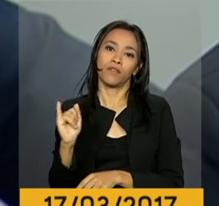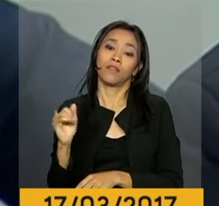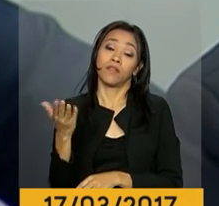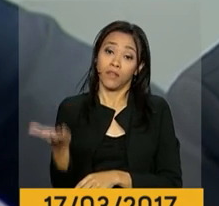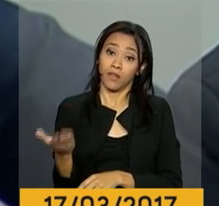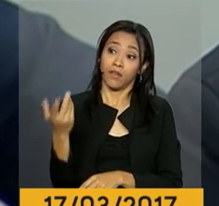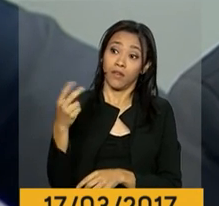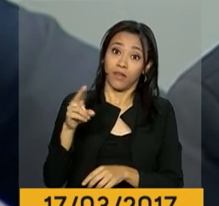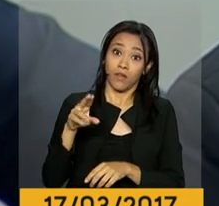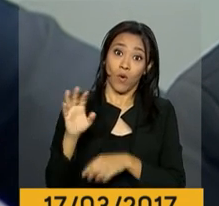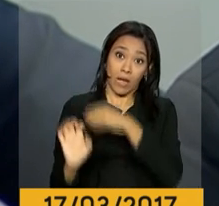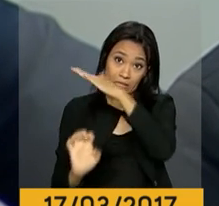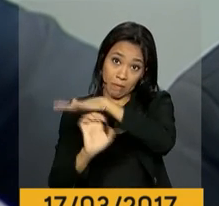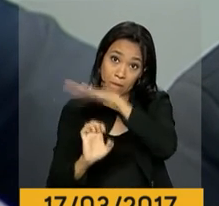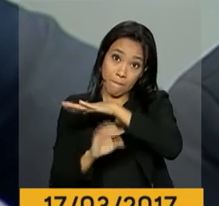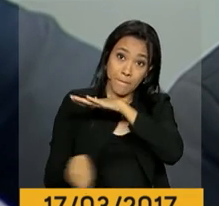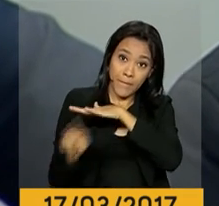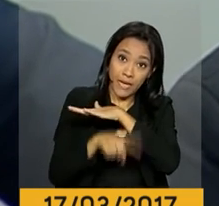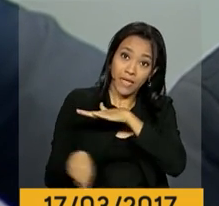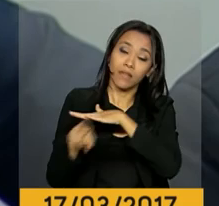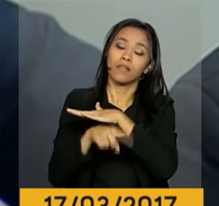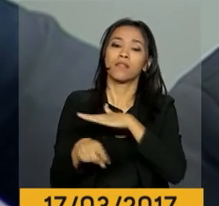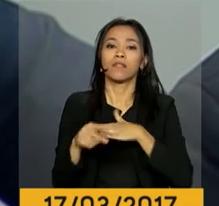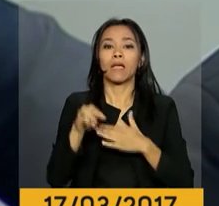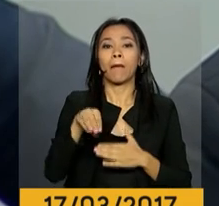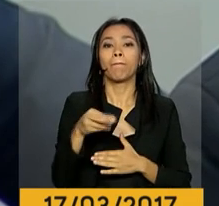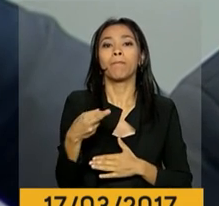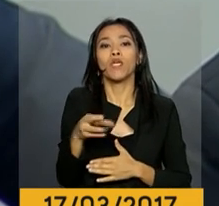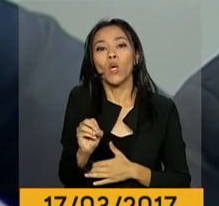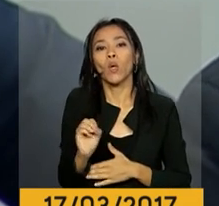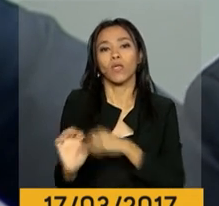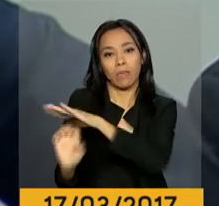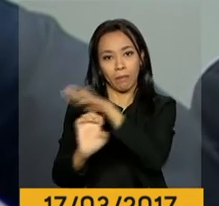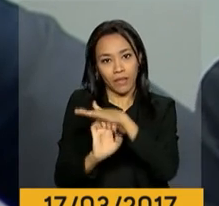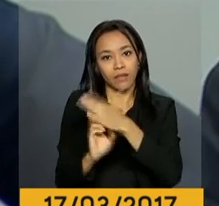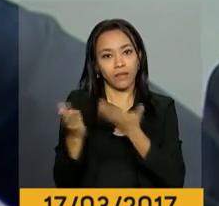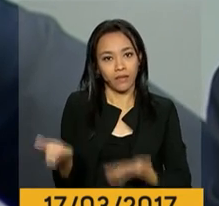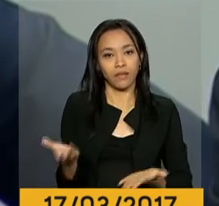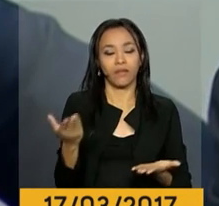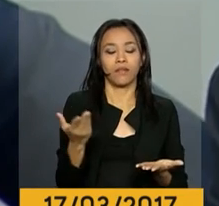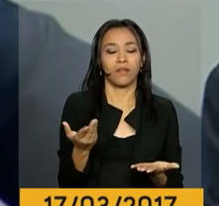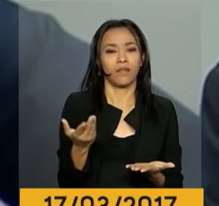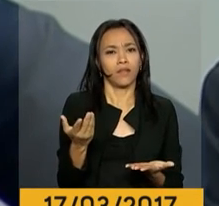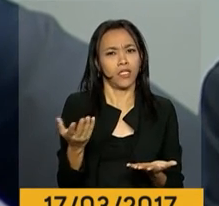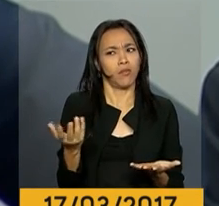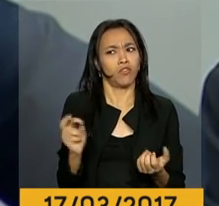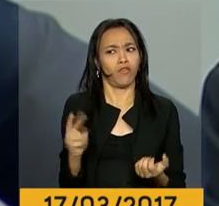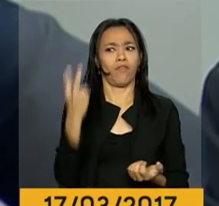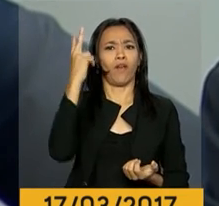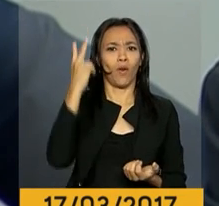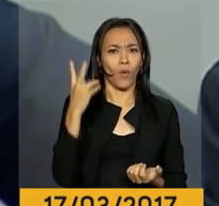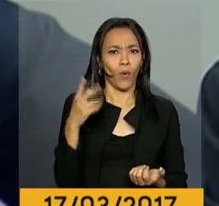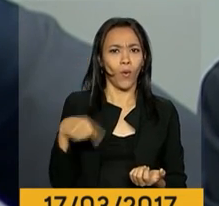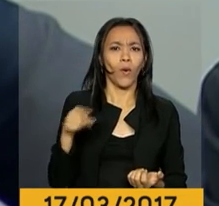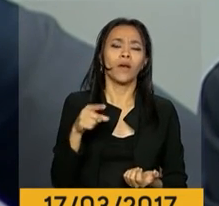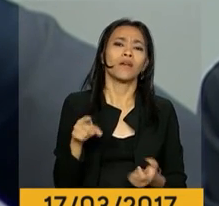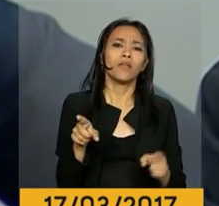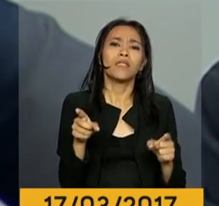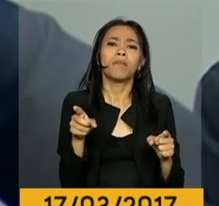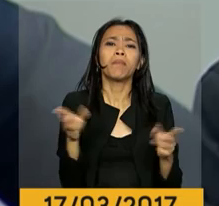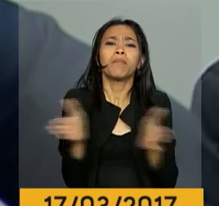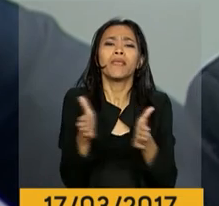empresa. Nós apresentamos, demos valores, né? Valores extraordinários para a micro e pequena